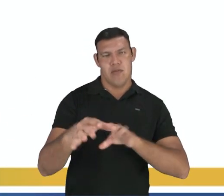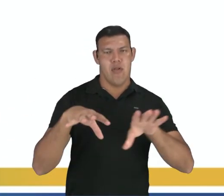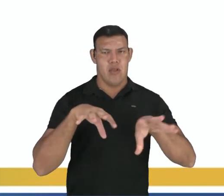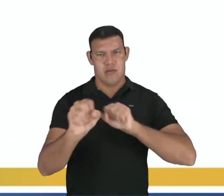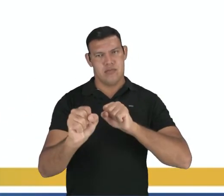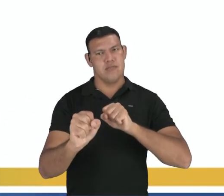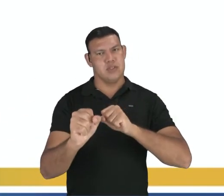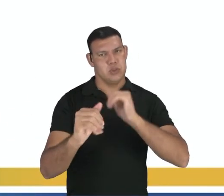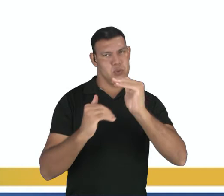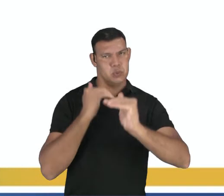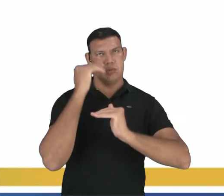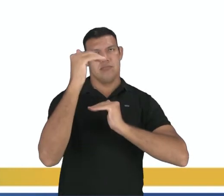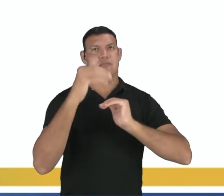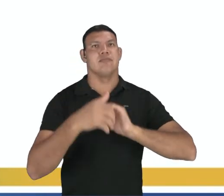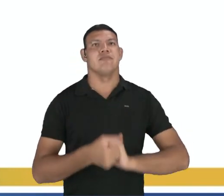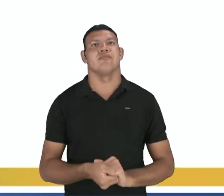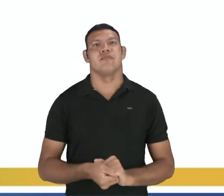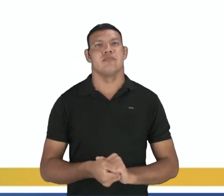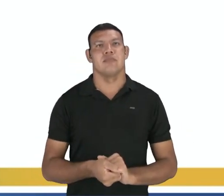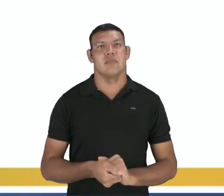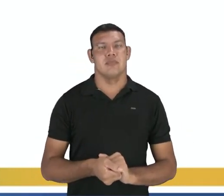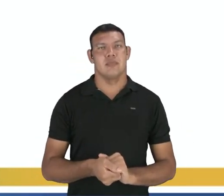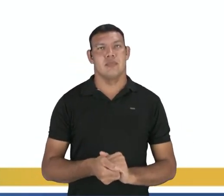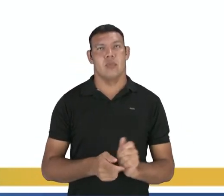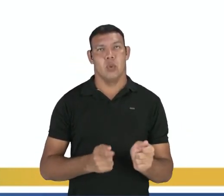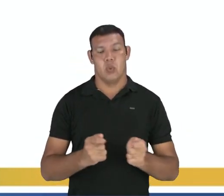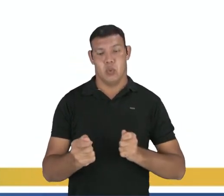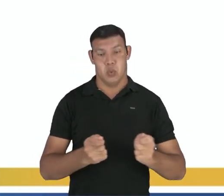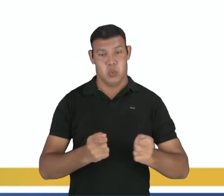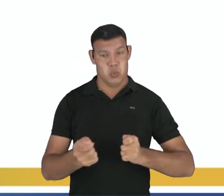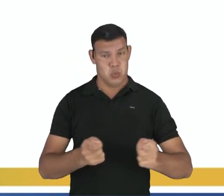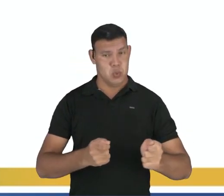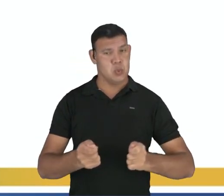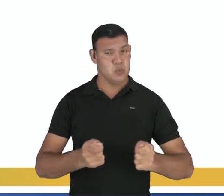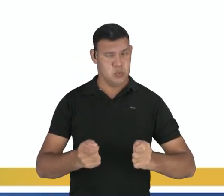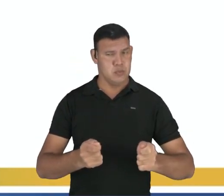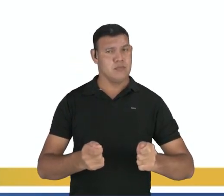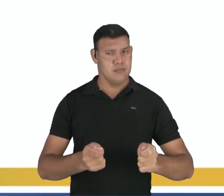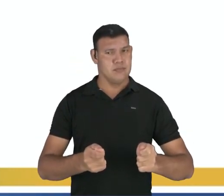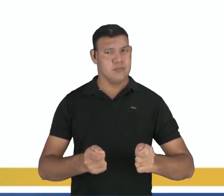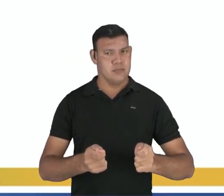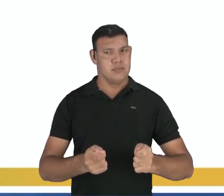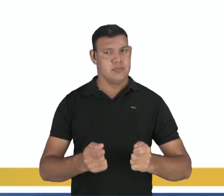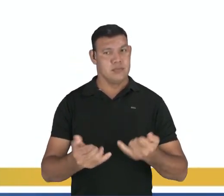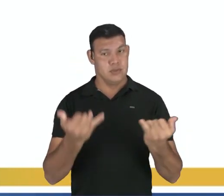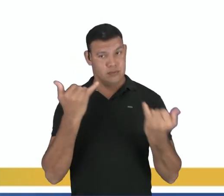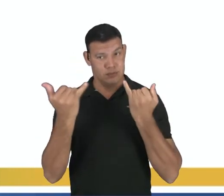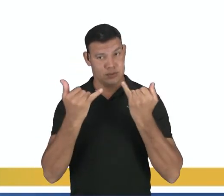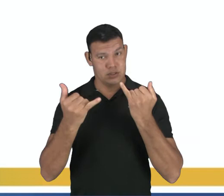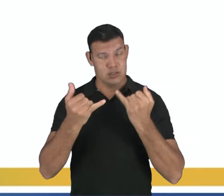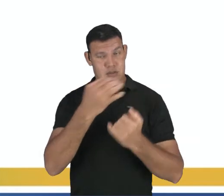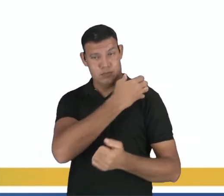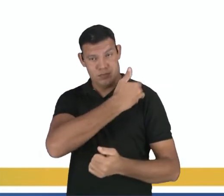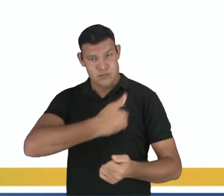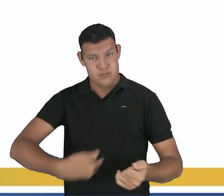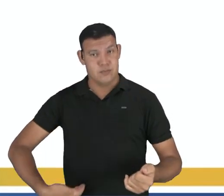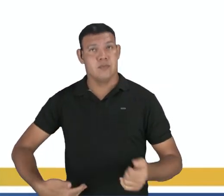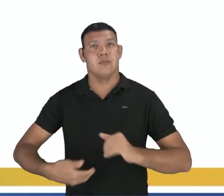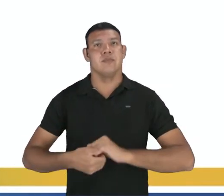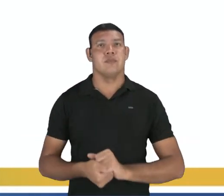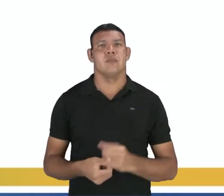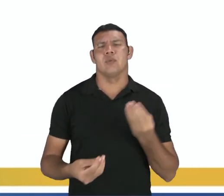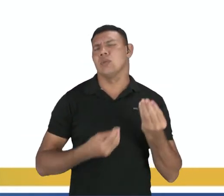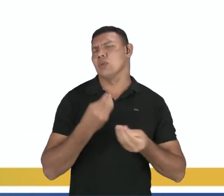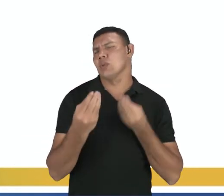O controle da pauta pública, o que isso quer dizer, né? Que os membros devem ter a oportunidade exclusiva para decidir como e,